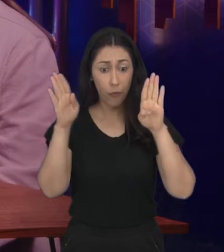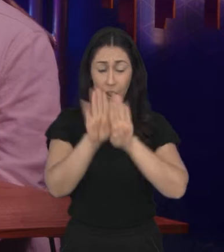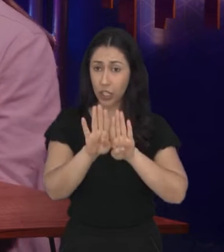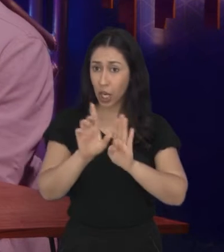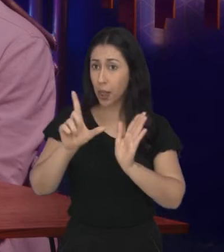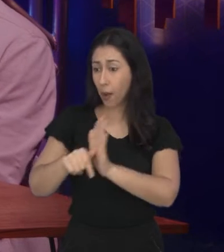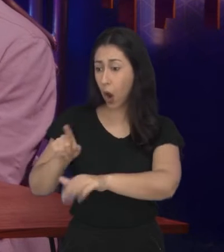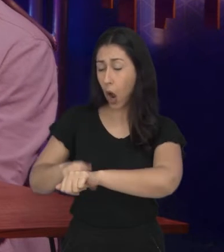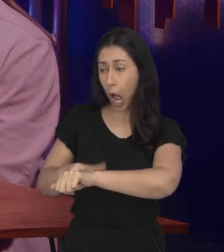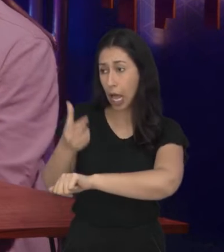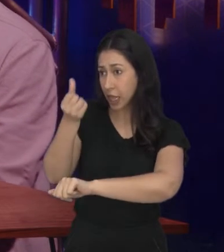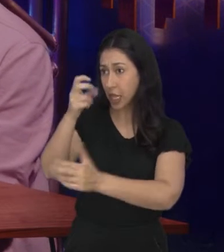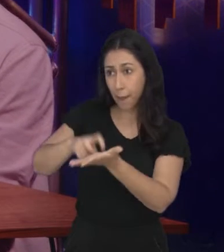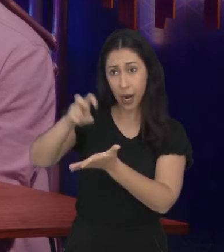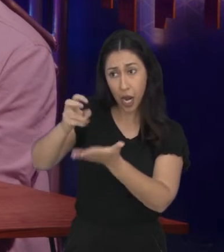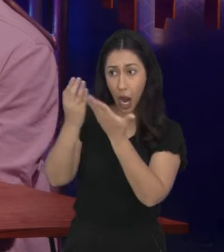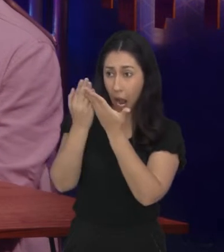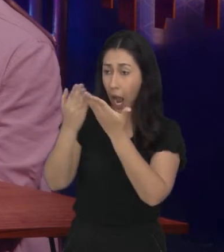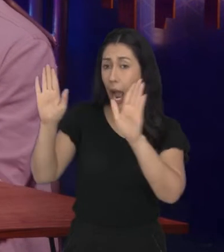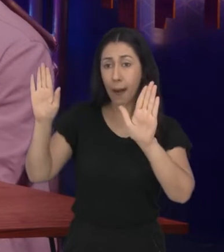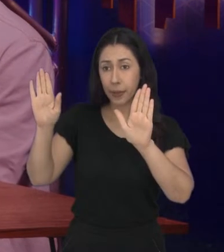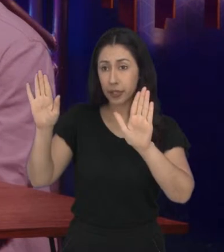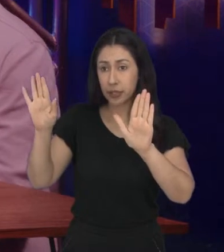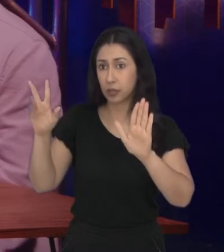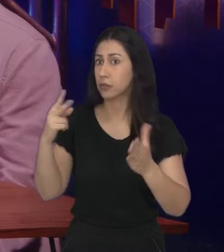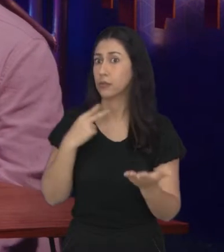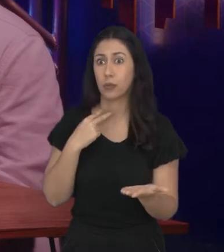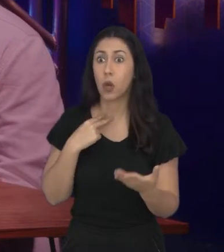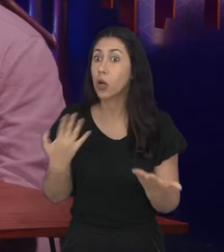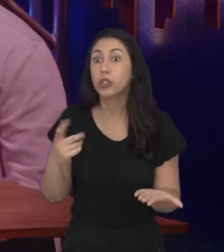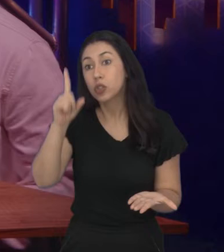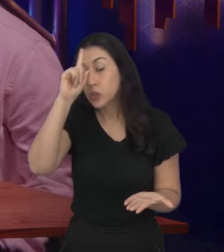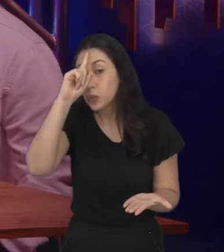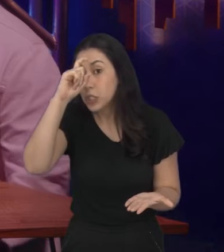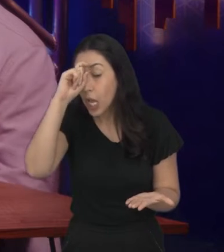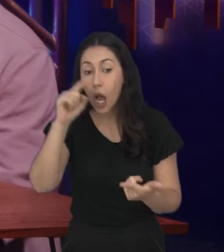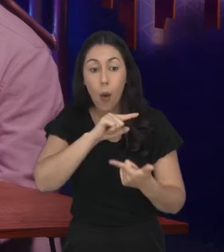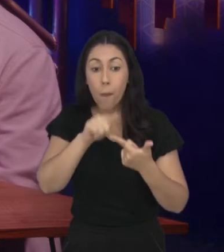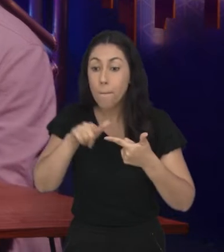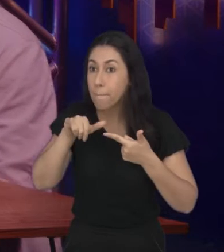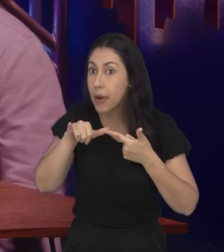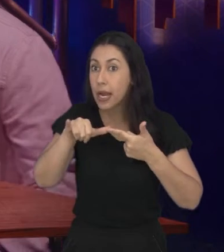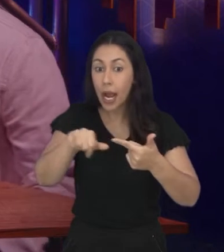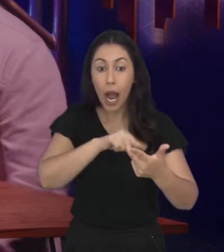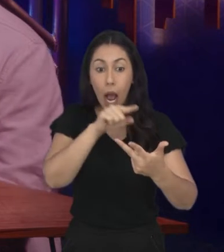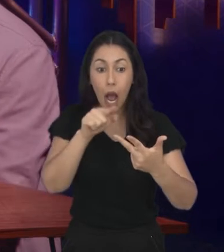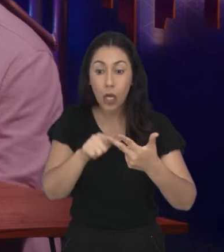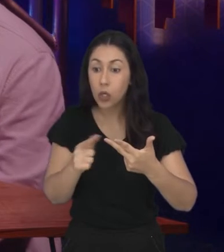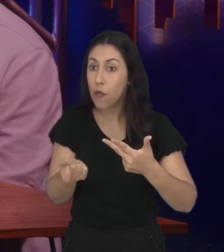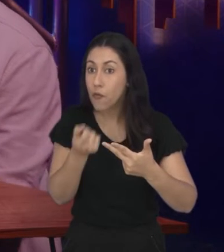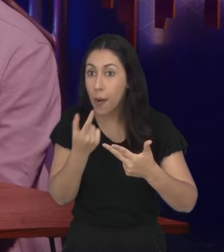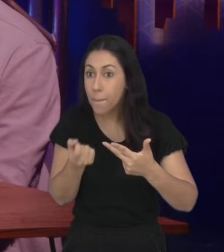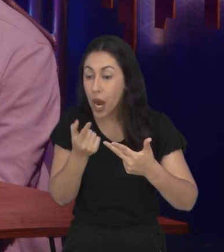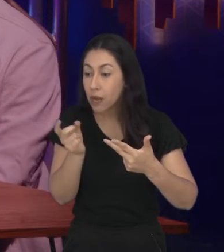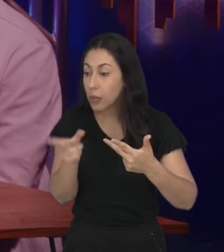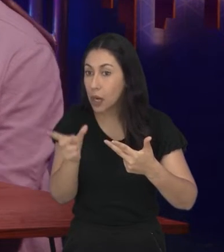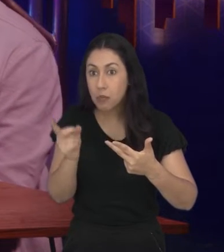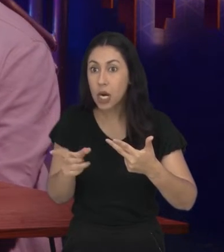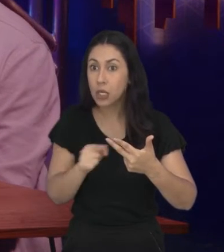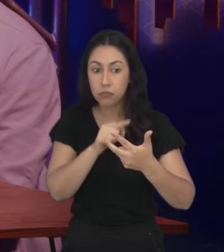Não dá, a gente precisa de gente trabalhando à noite, em hospital, mercado, farmácia, posto de gasolina